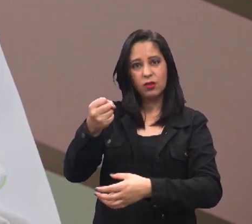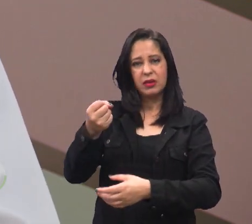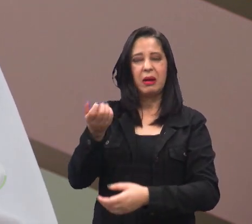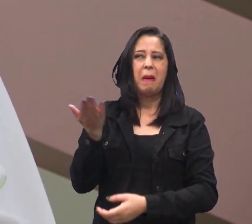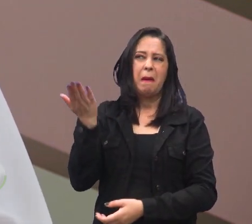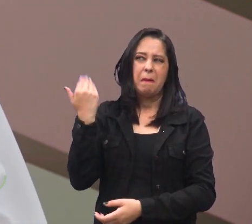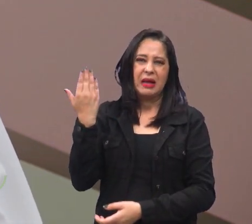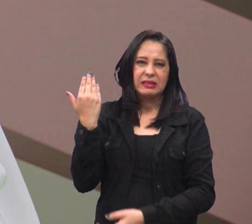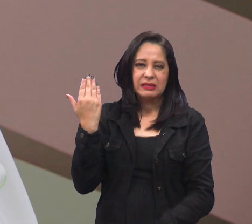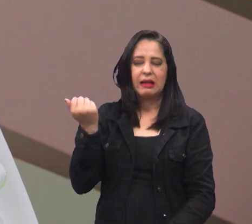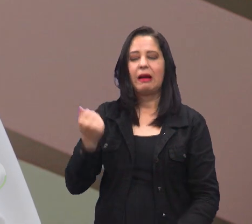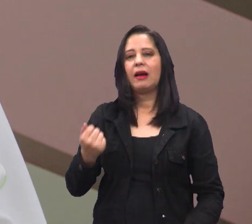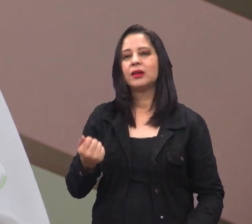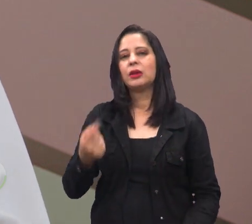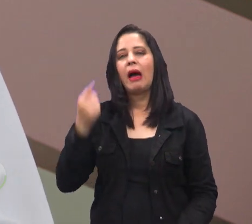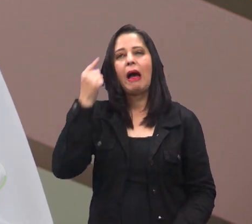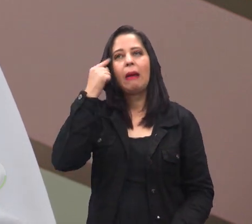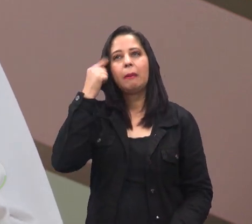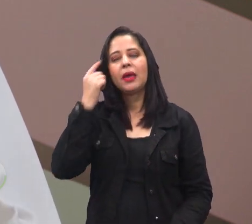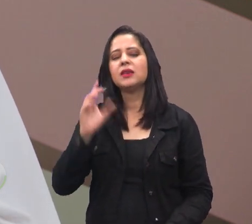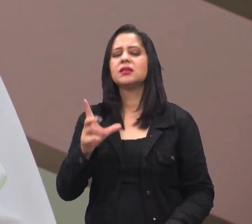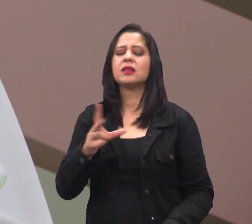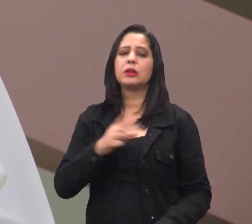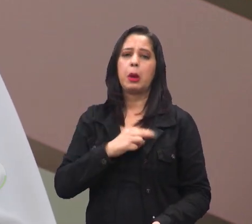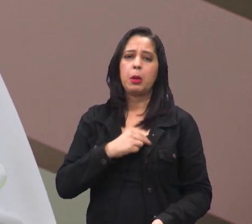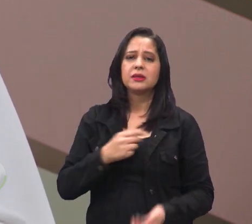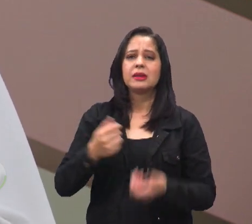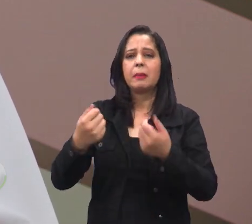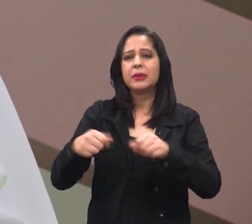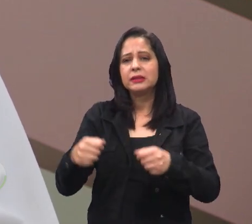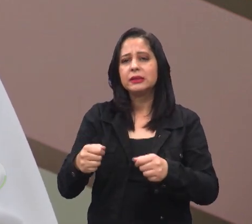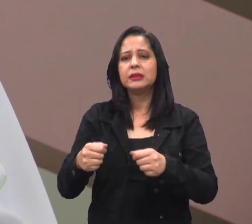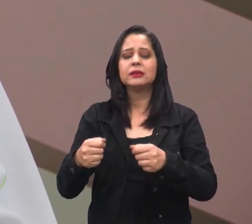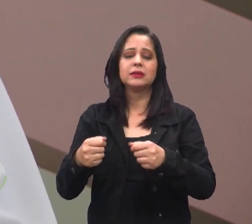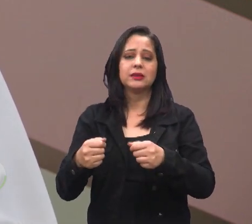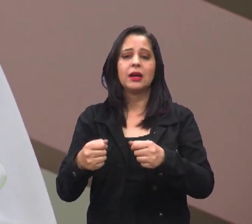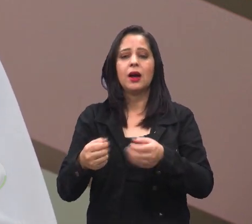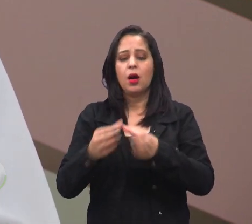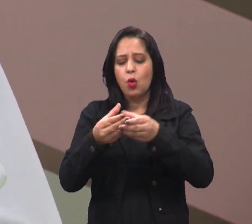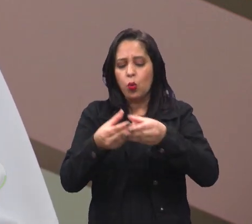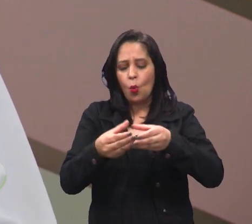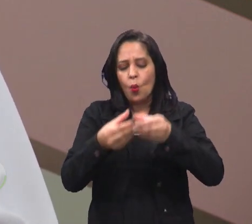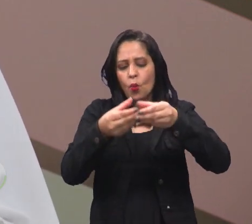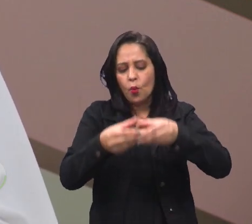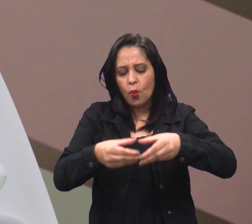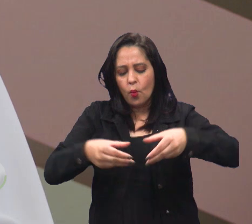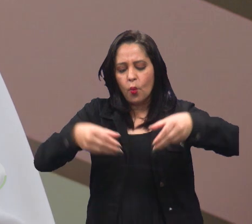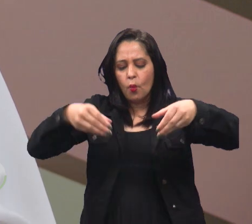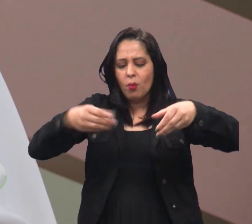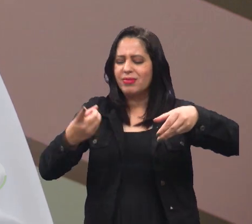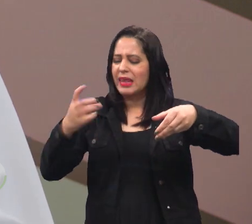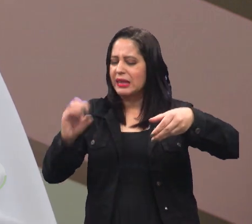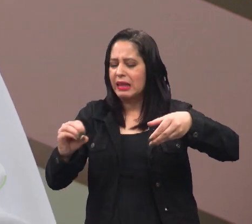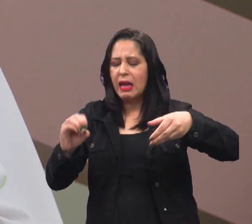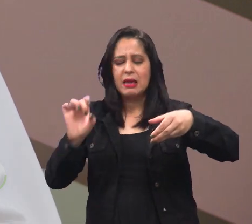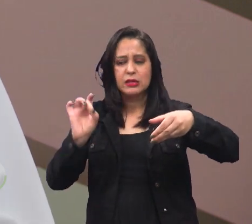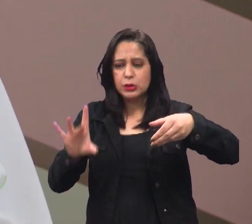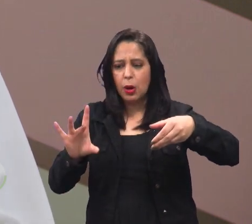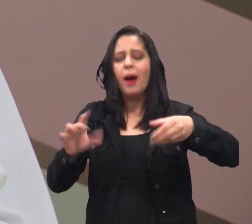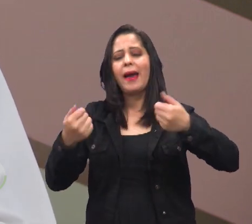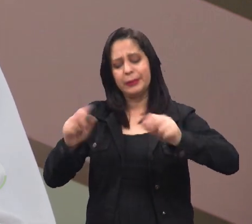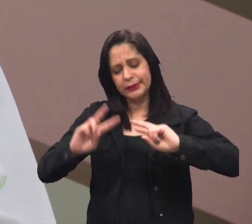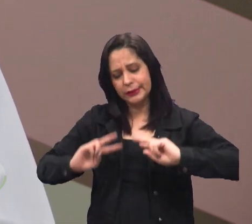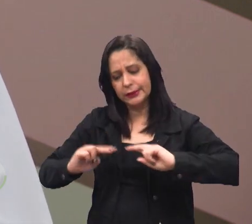tem que chegar no nível de 10 de hemoglobina. Então, hoje, a depender se o paciente for muito jovem, se o paciente às vezes tolera um nível menor, e